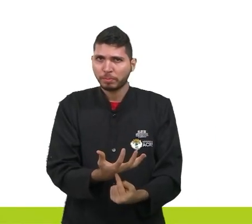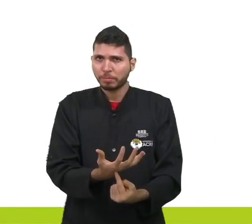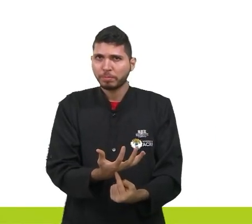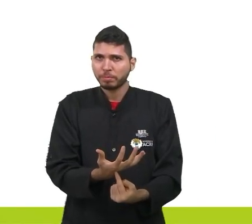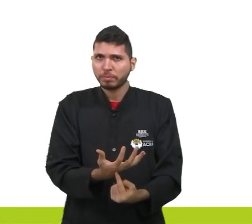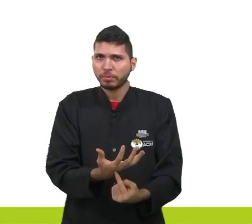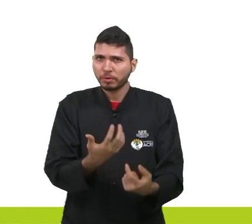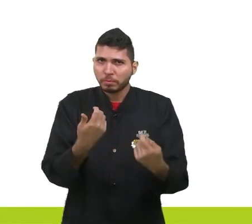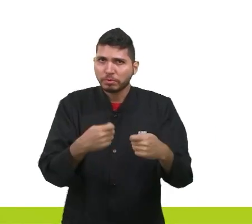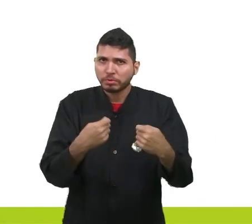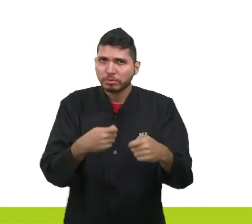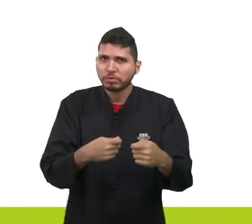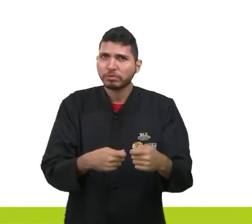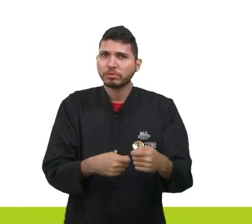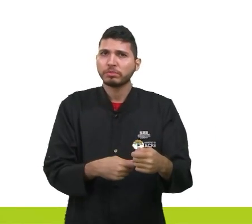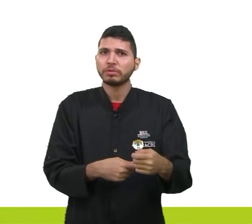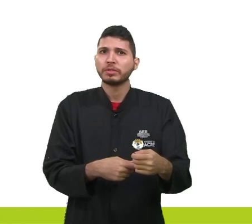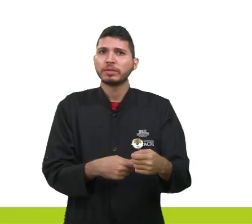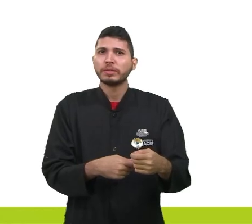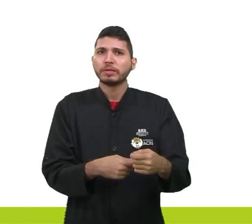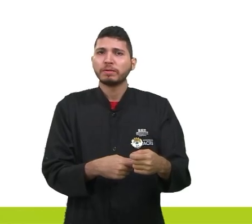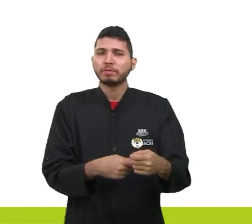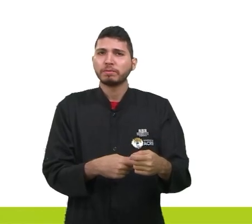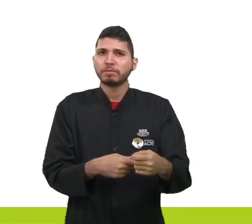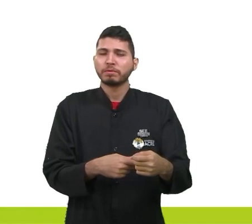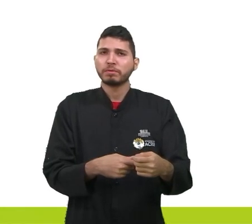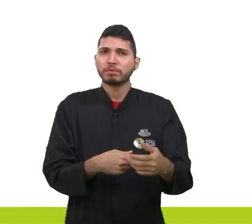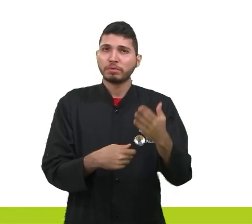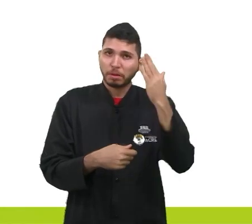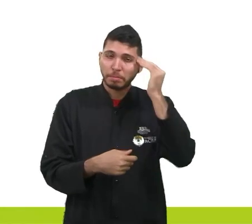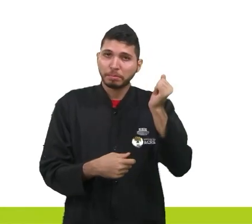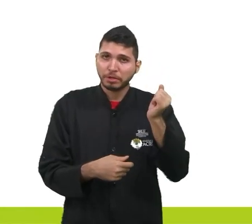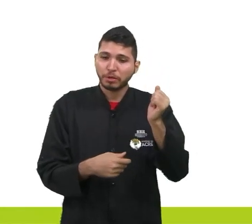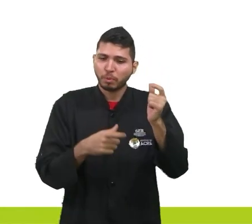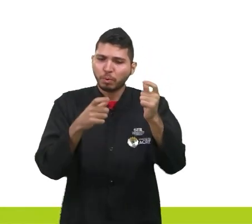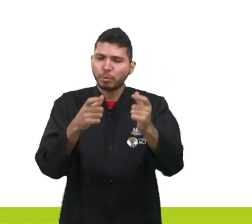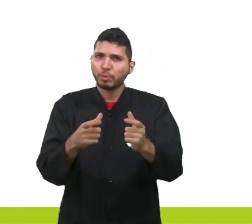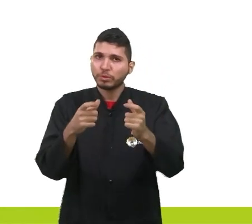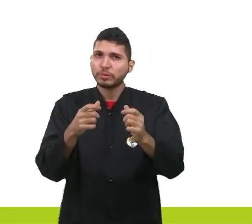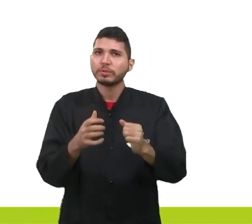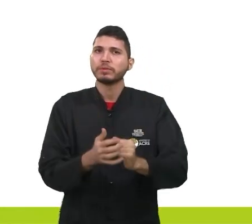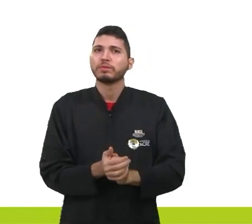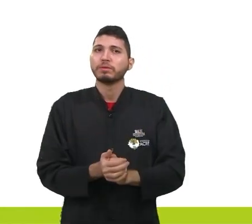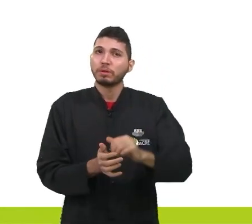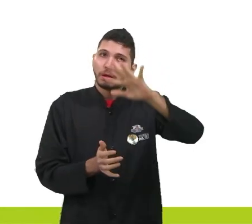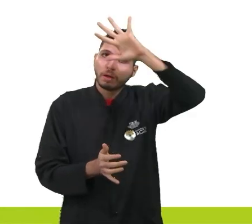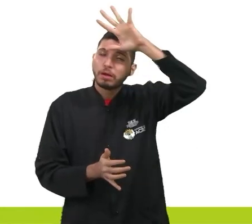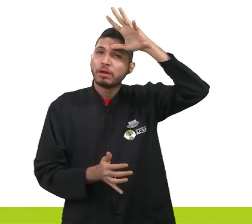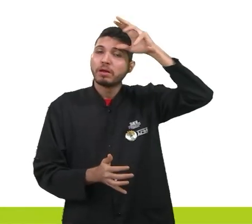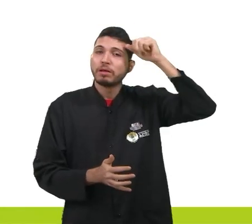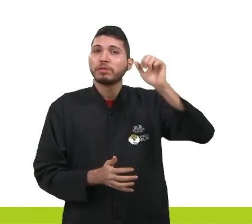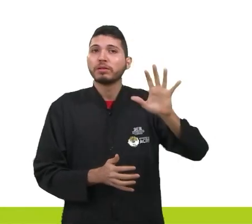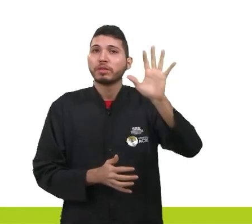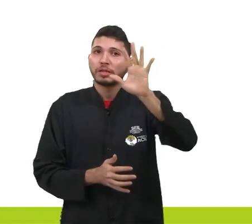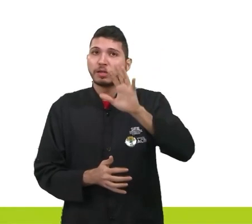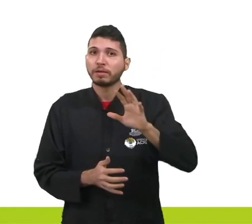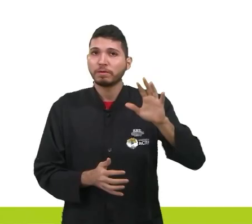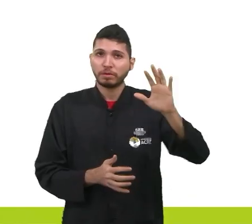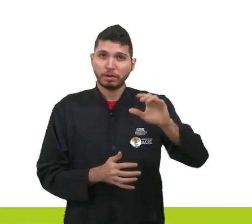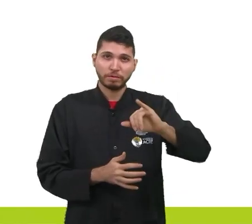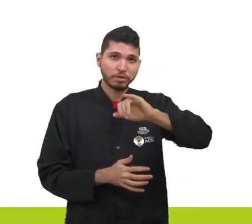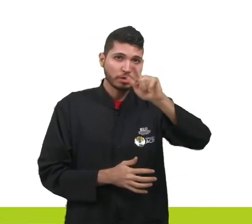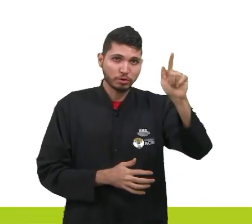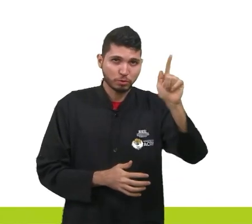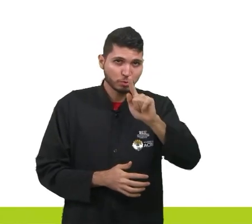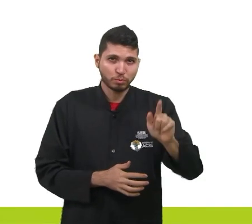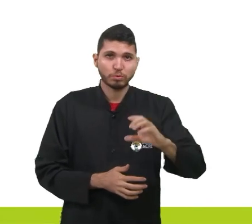precisa sempre observar nas questões. A região amazônica, ela fica no local que nós chamamos de zona